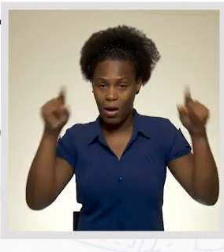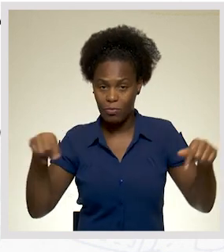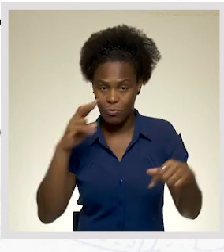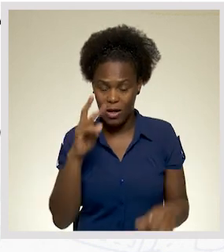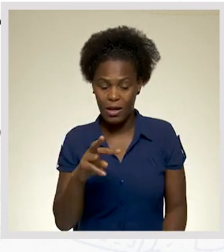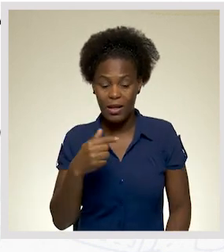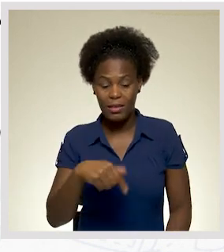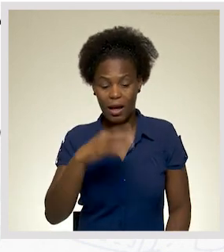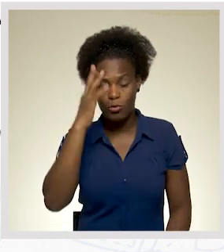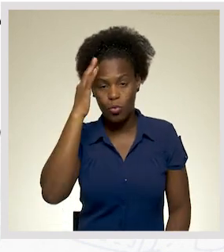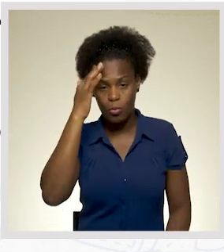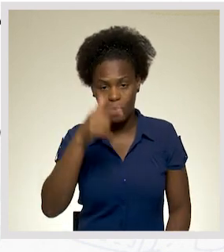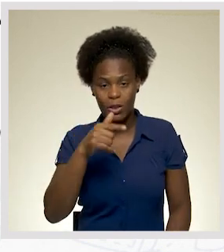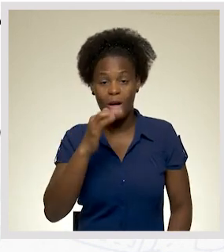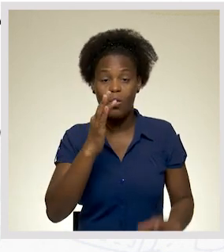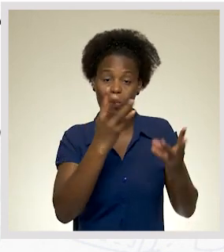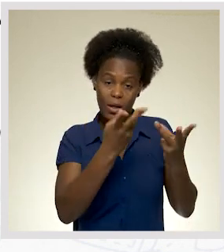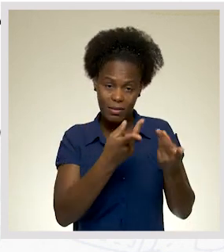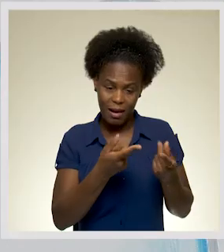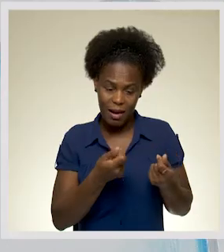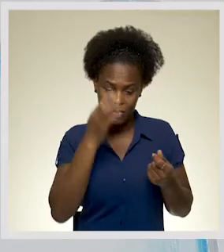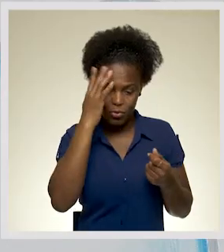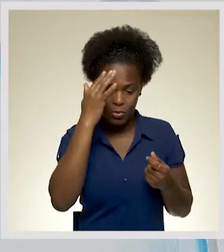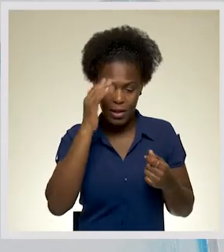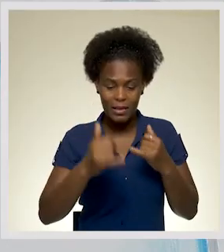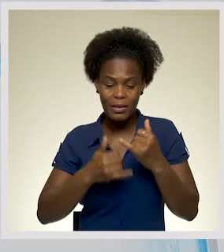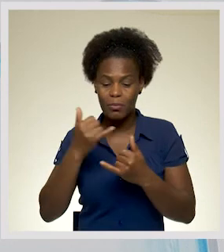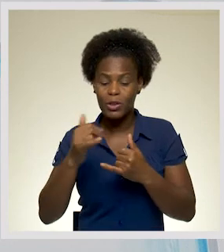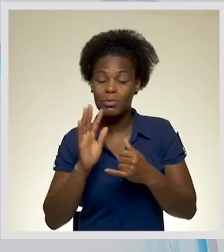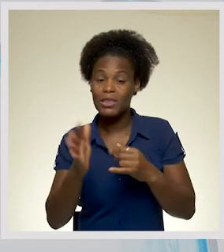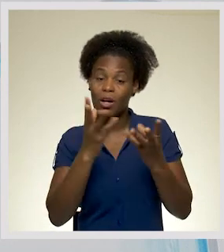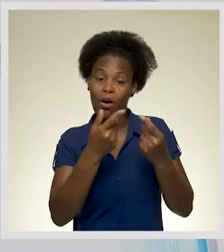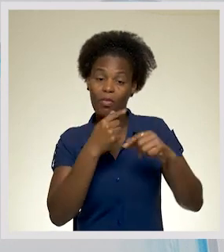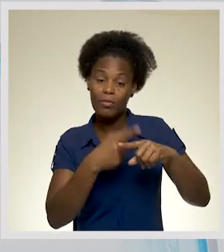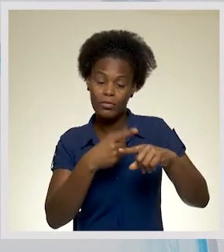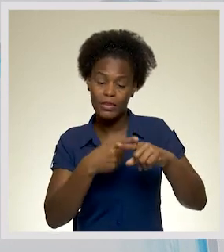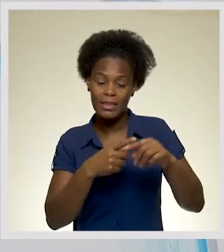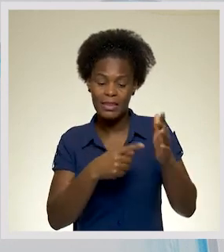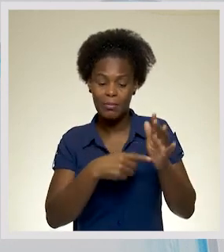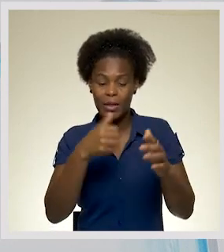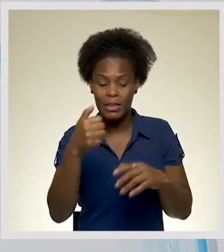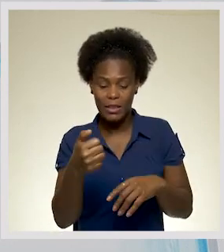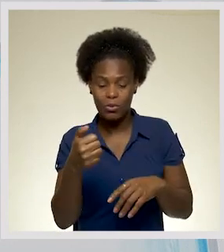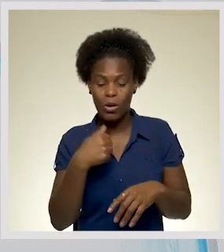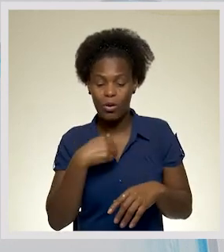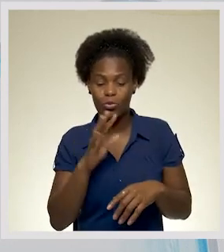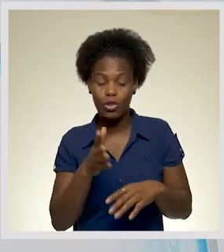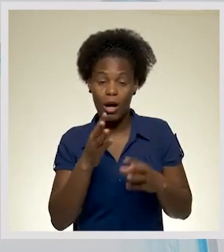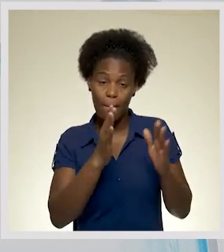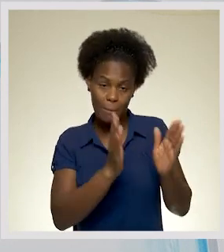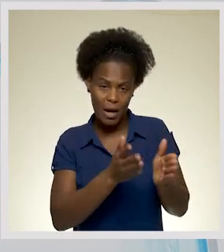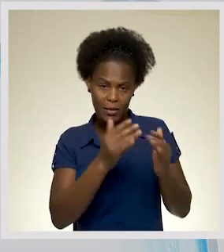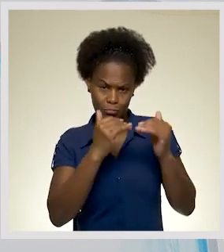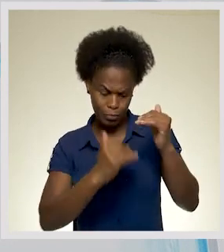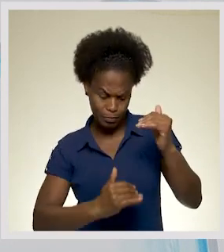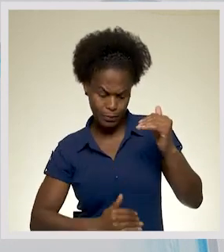Temos aqui os números, as quantidades e terão de calcular. Neste caso, 5, eu já calculei